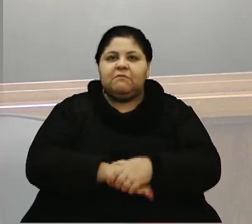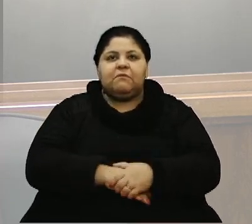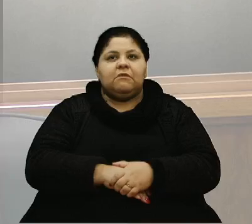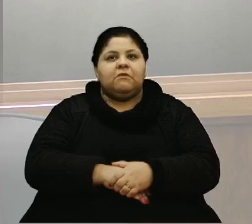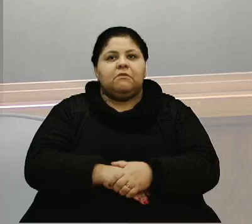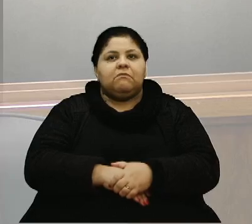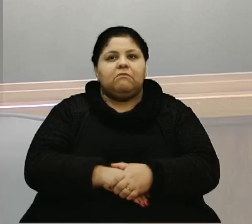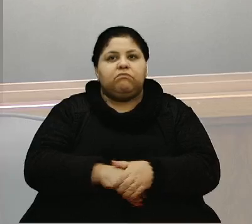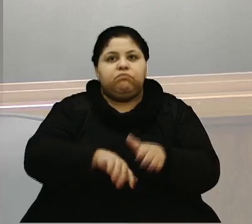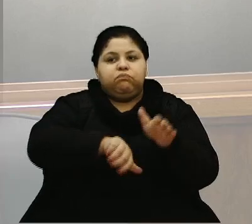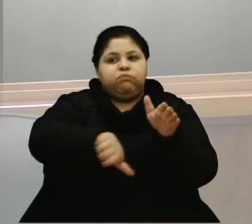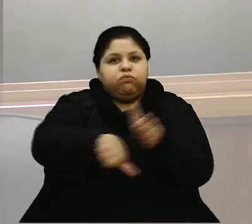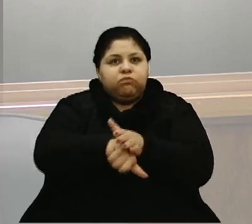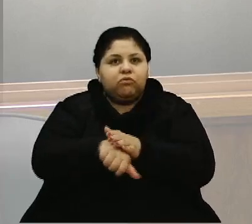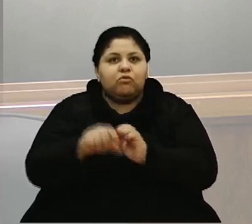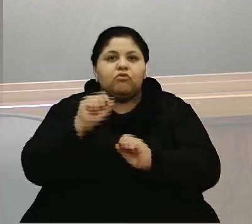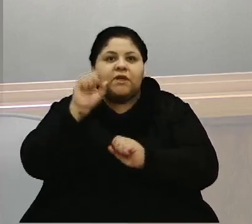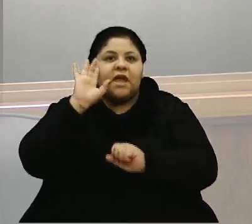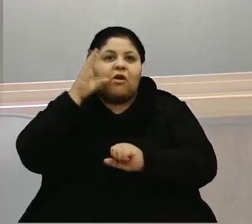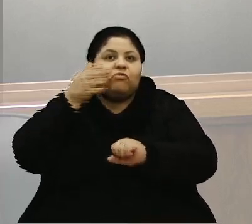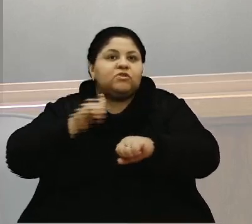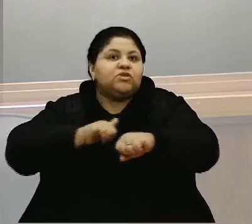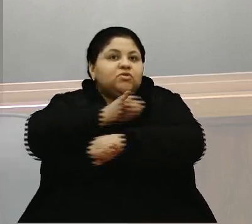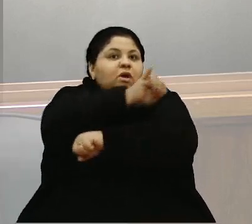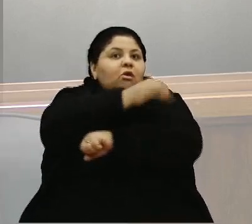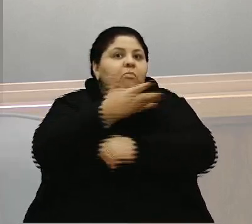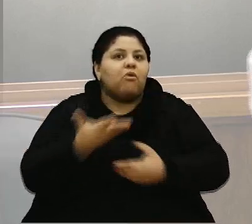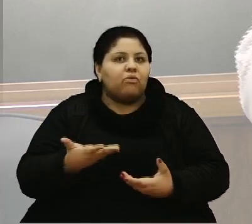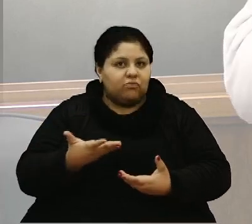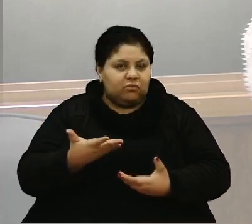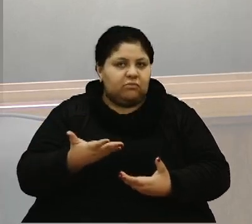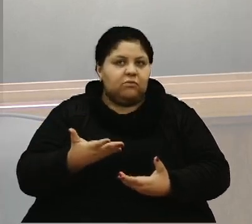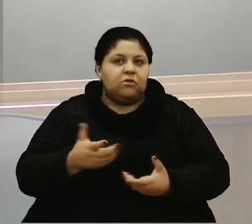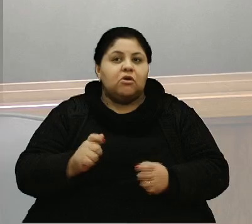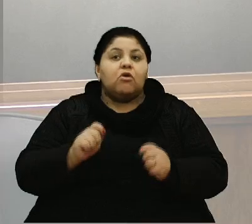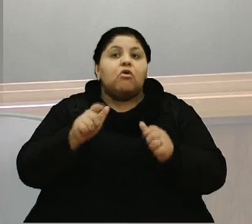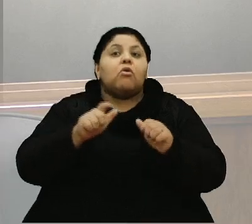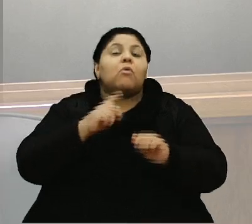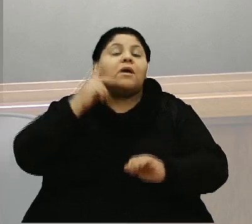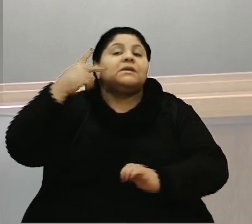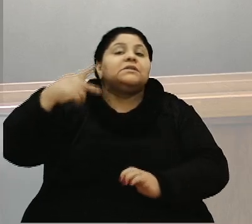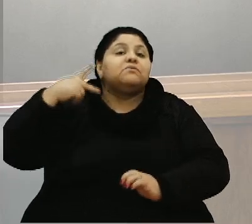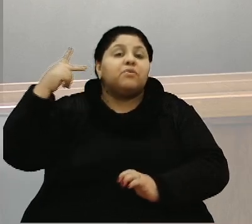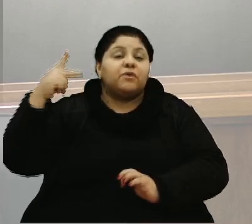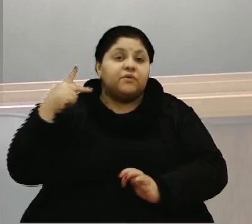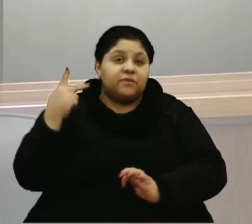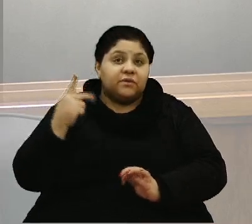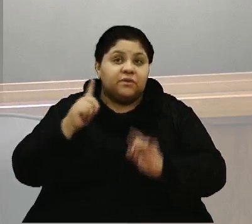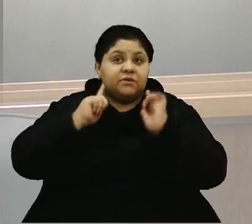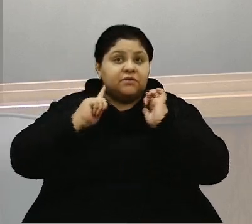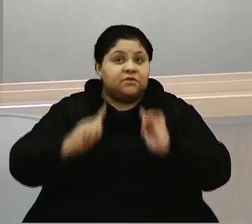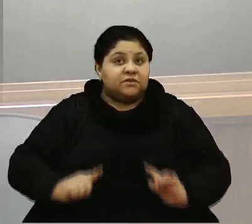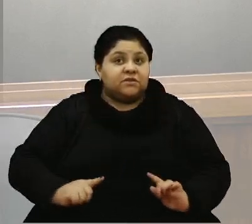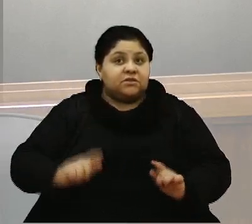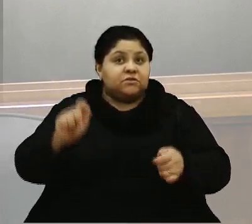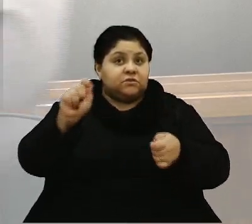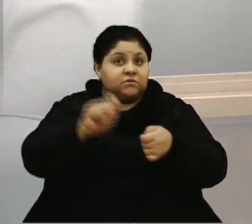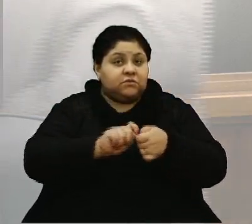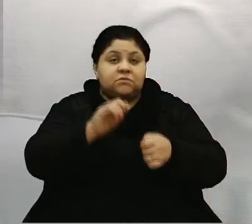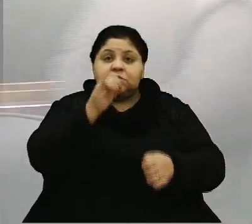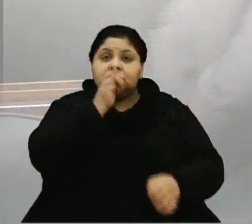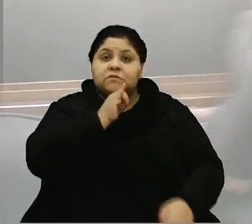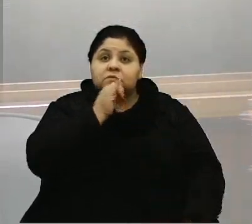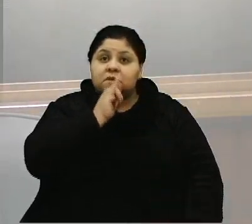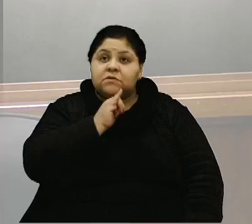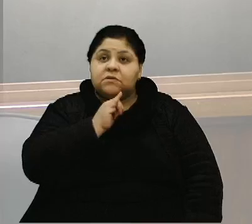ocorrido lá no aeroporto. E quais são as políticas que a gestão municipal faz? Por exemplo, em